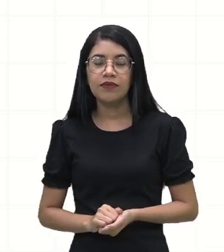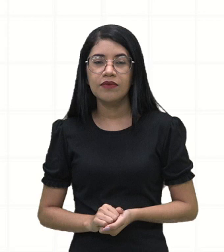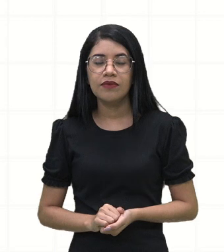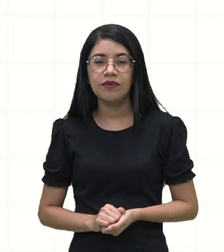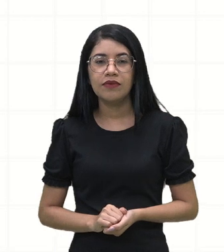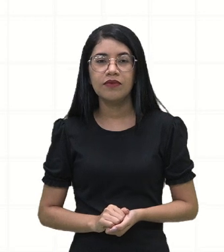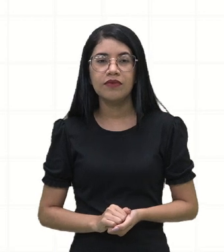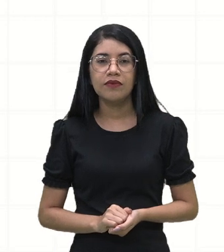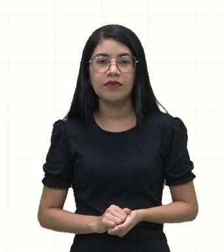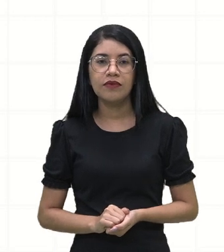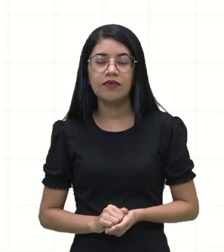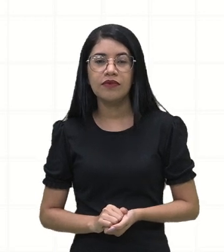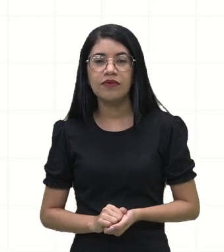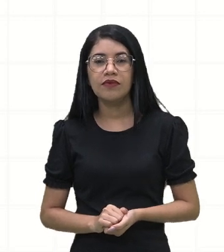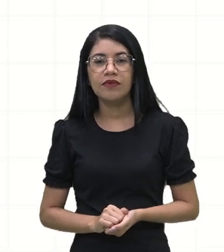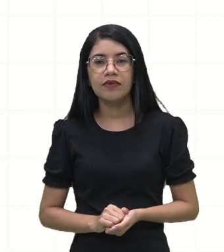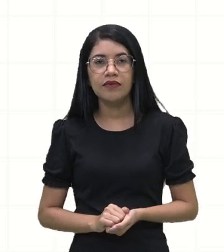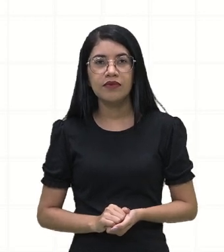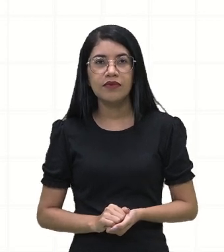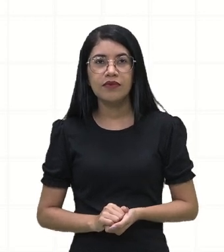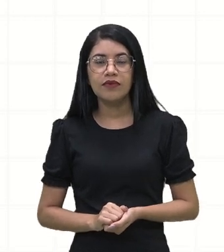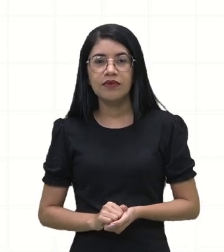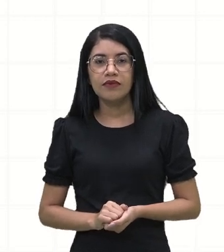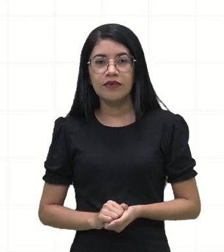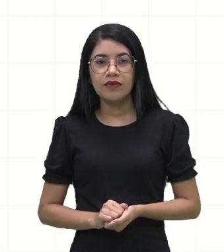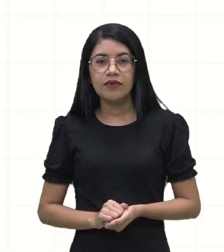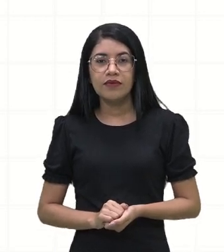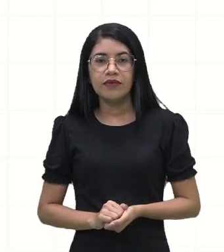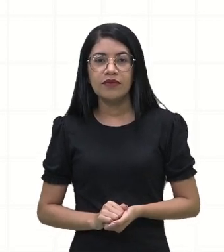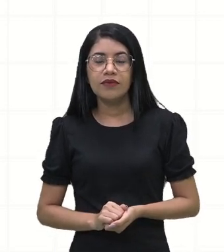Então, o comprimento da circunferência